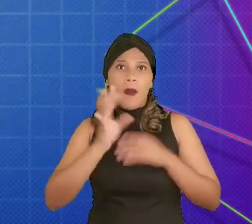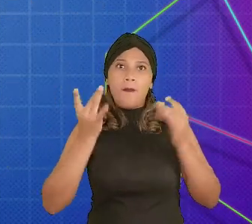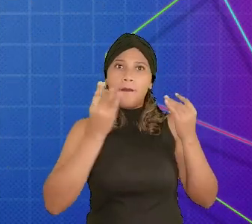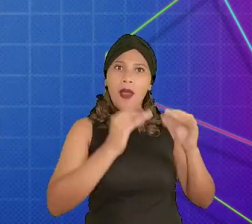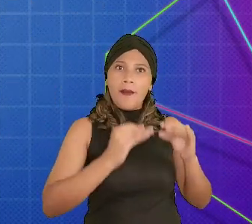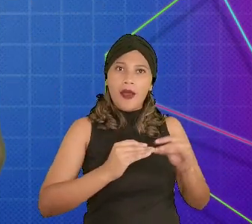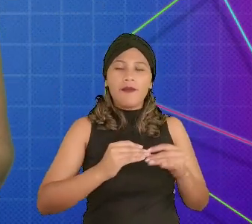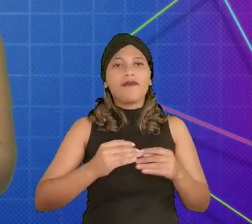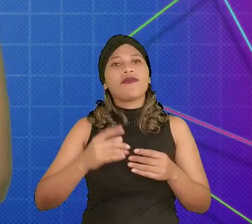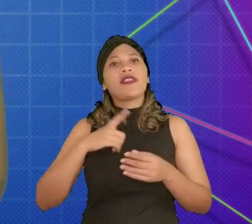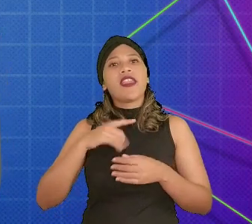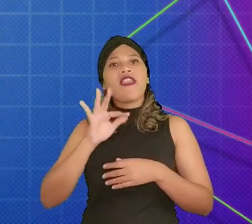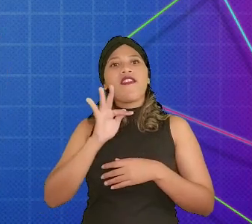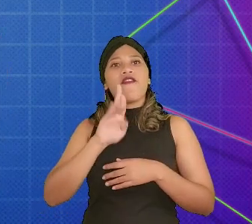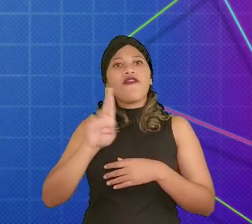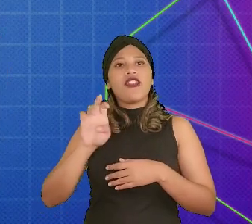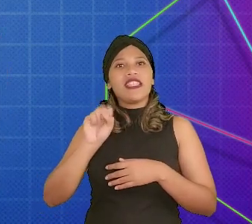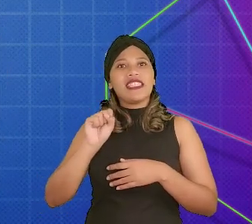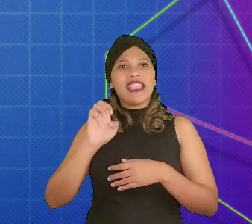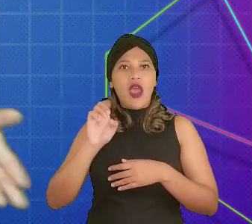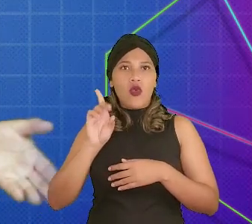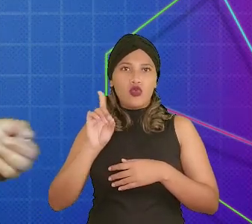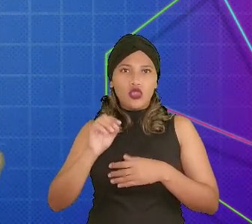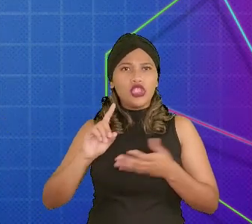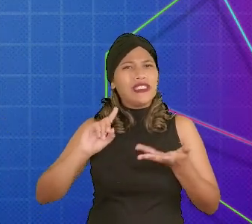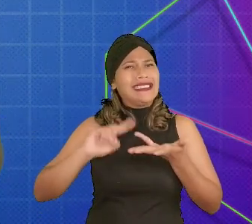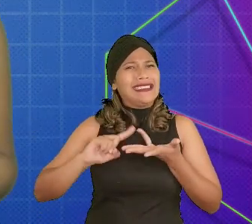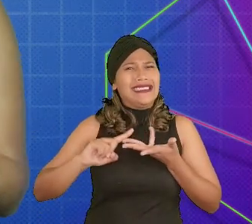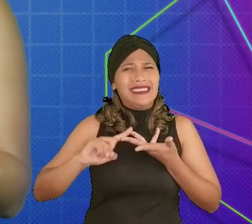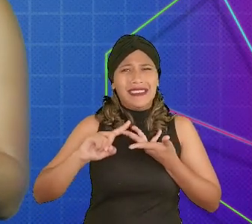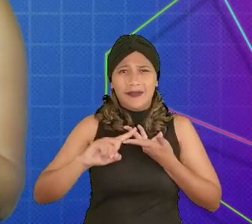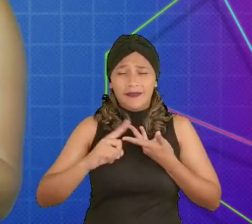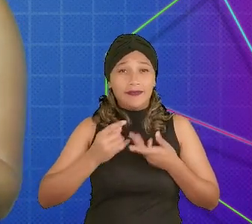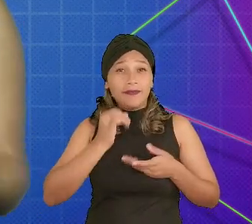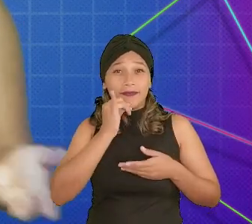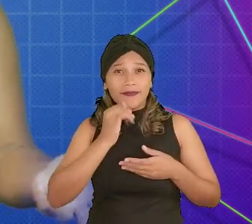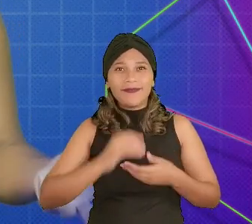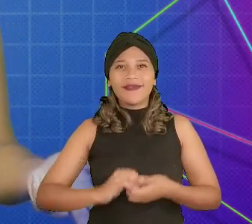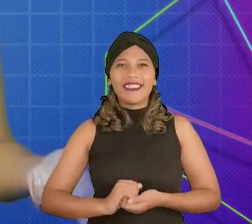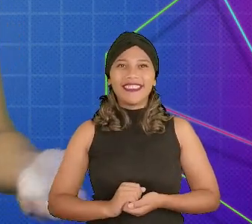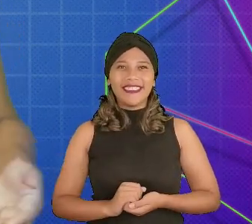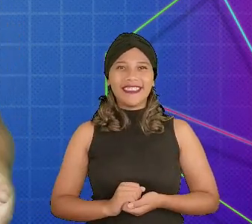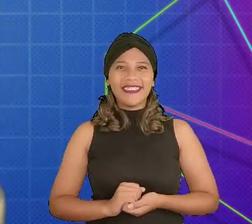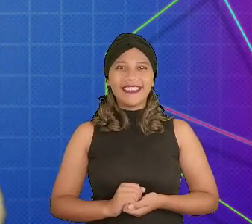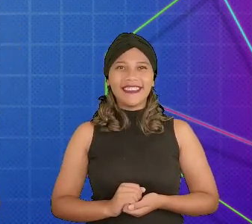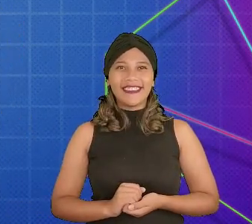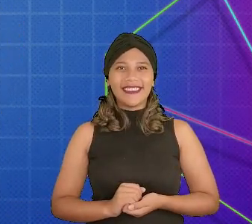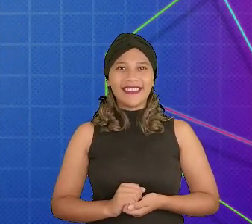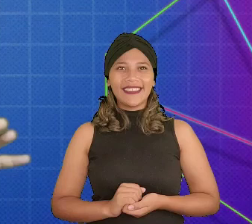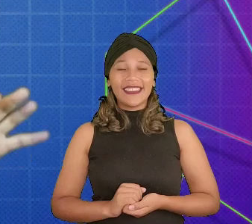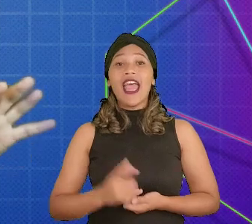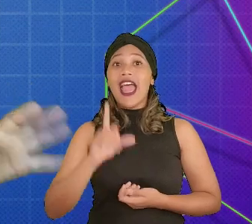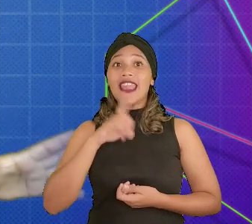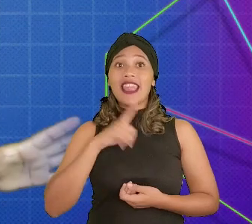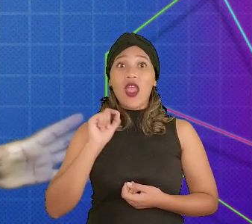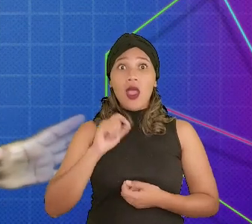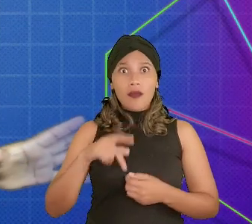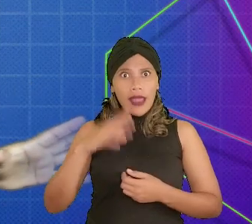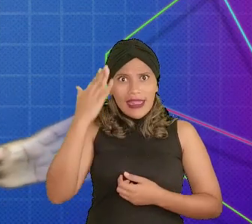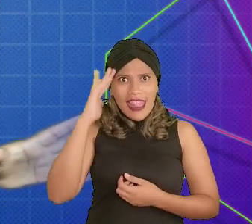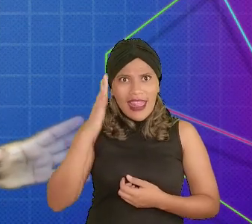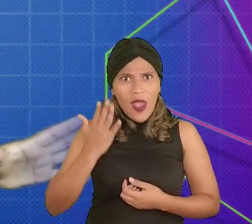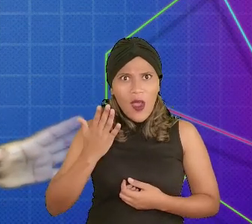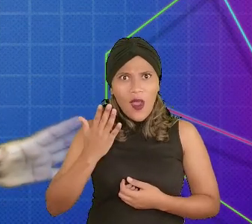seus jogos, como Freesound, FreeSFX, Newgrounds, Bsound e o Sonys. Captada